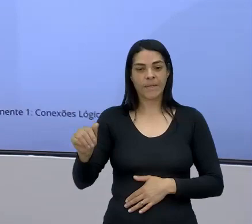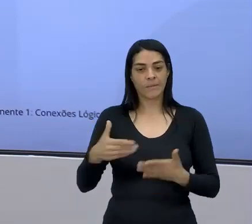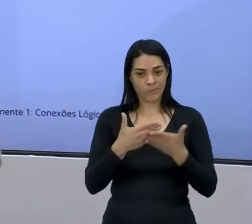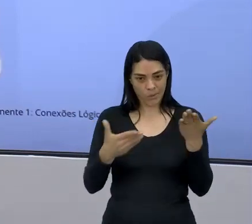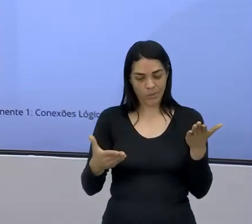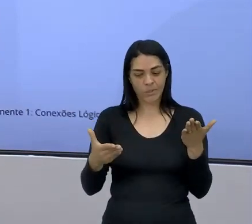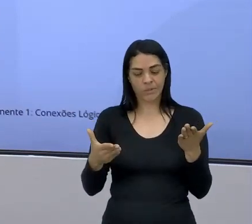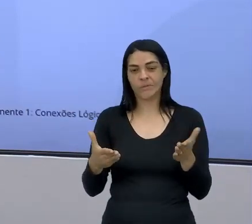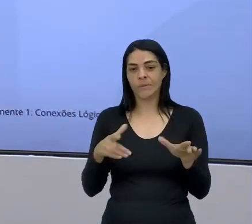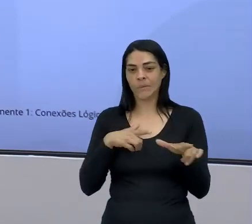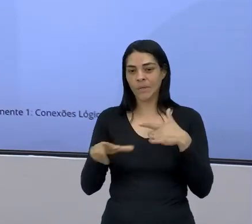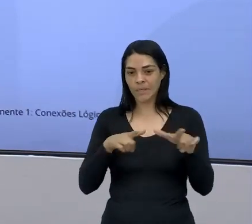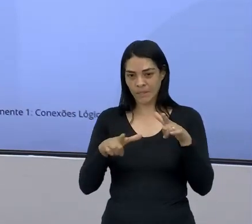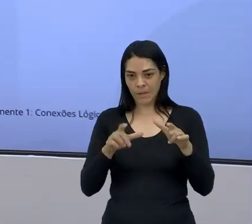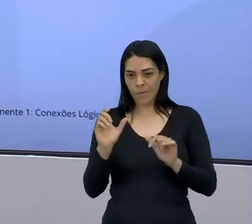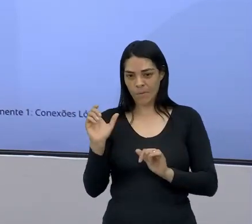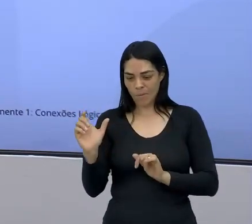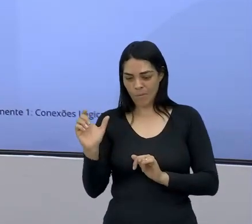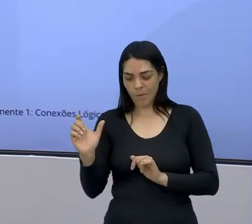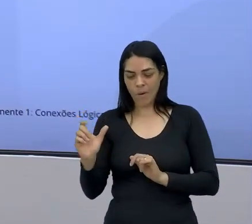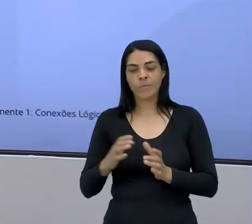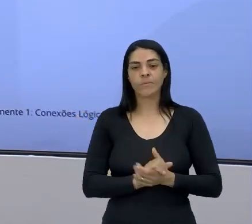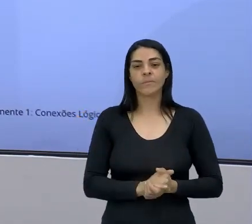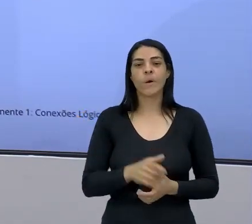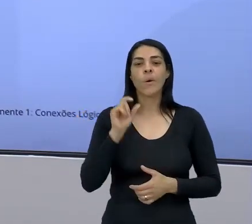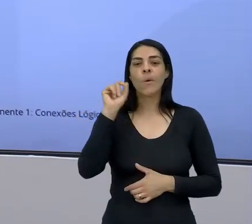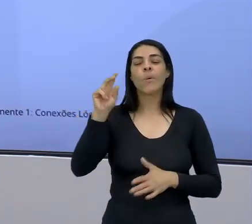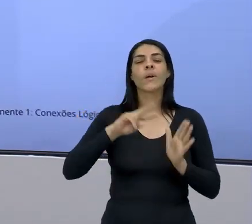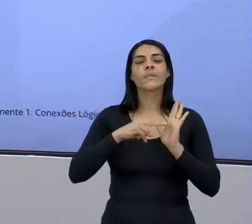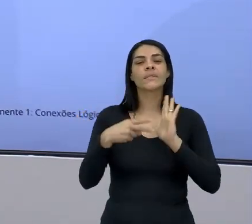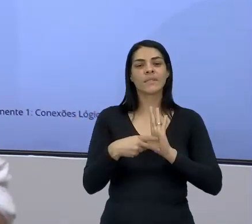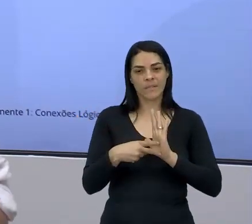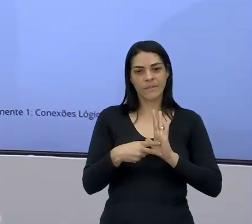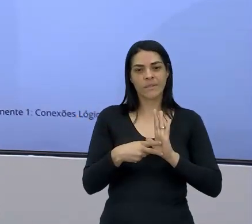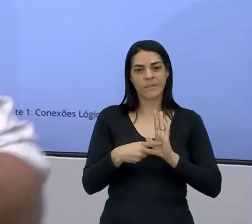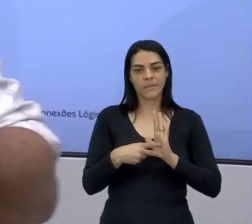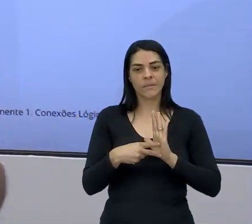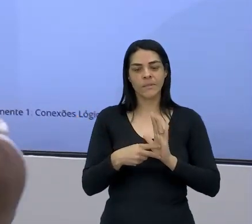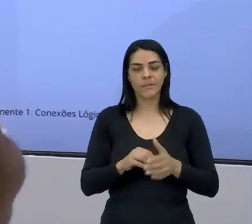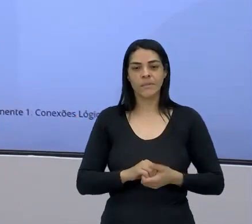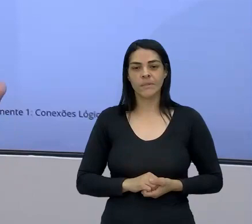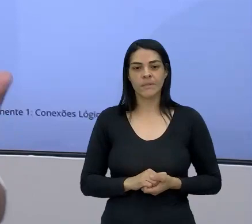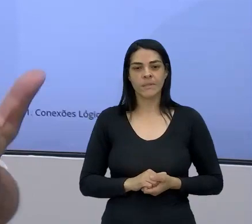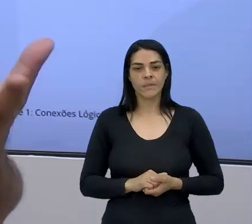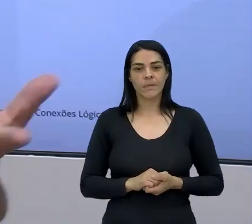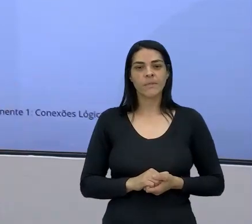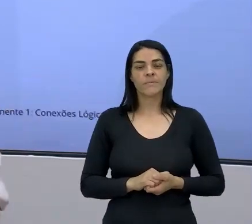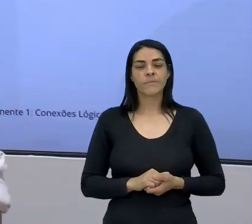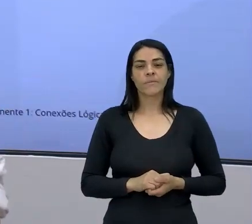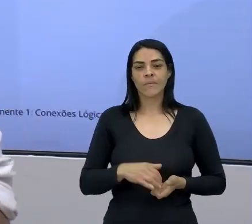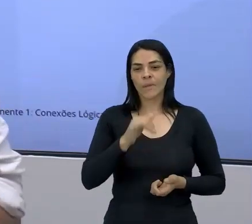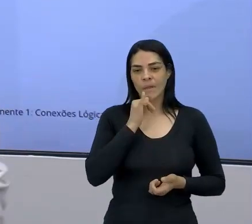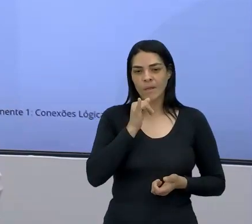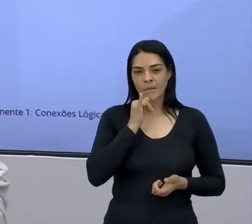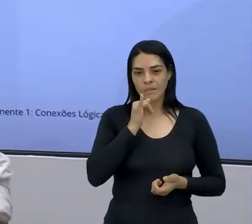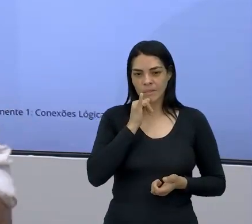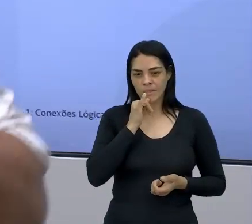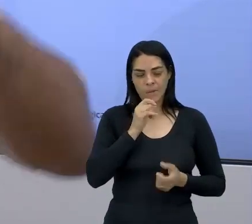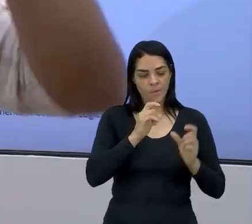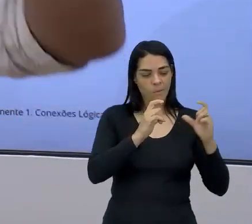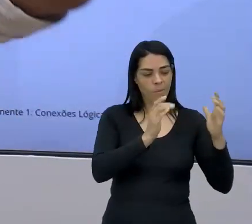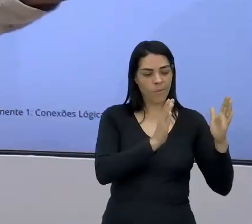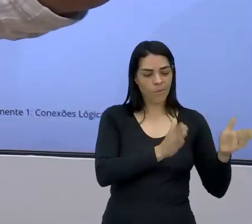vai trabalhar em programação em blocos. O que é a programação em blocos? É o Scratch, né? O Scratch é um tipo de programação em